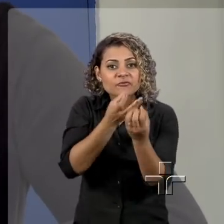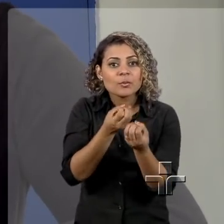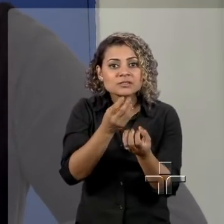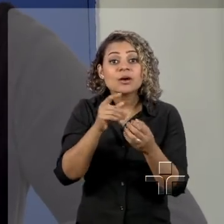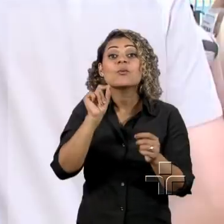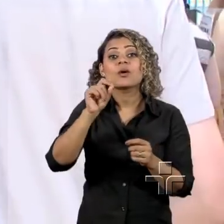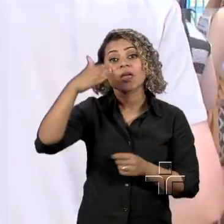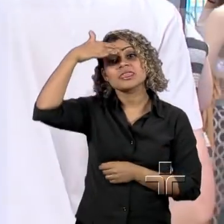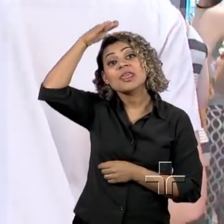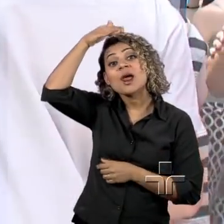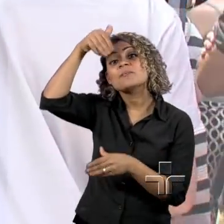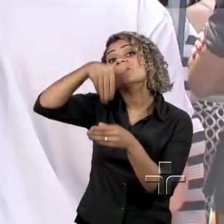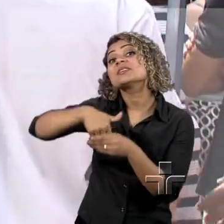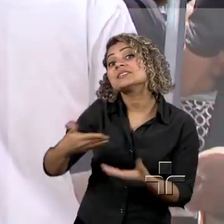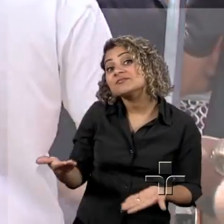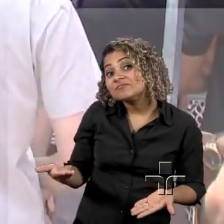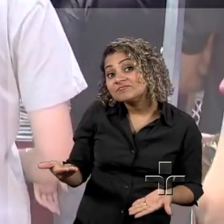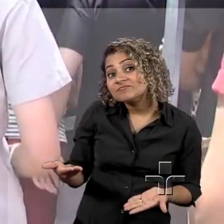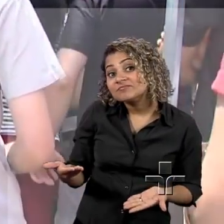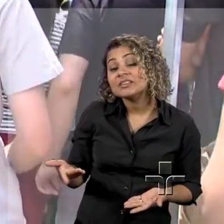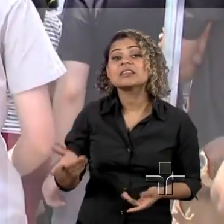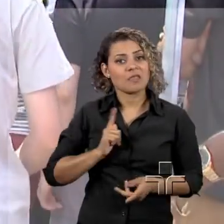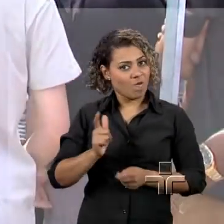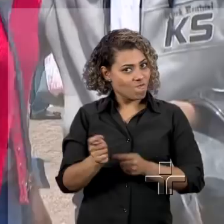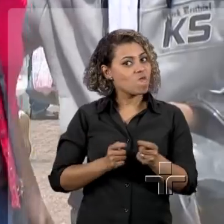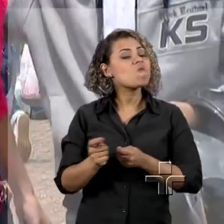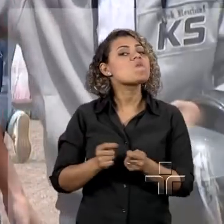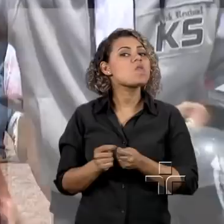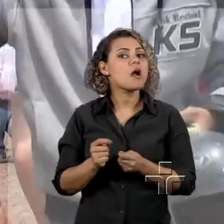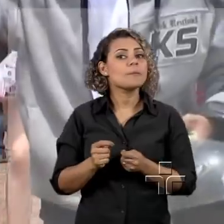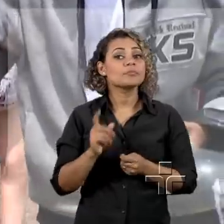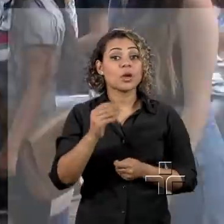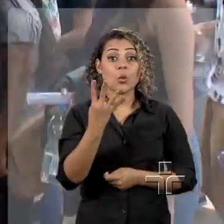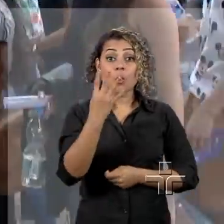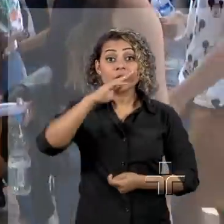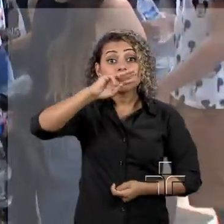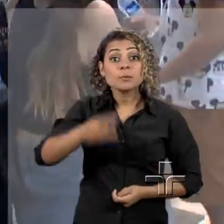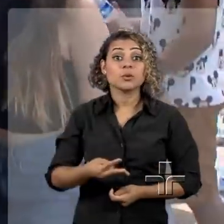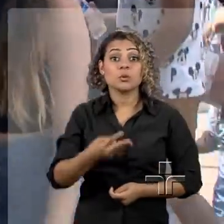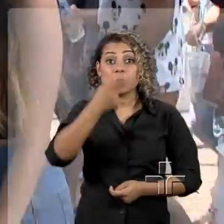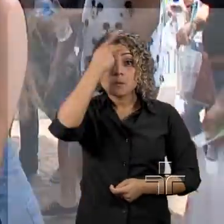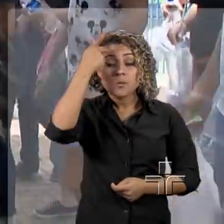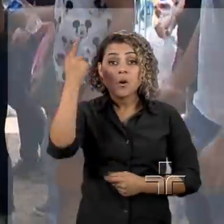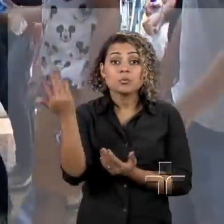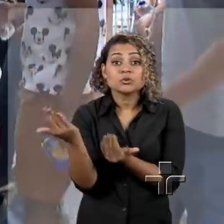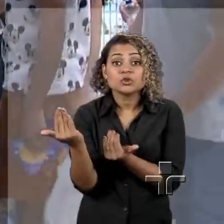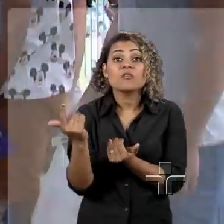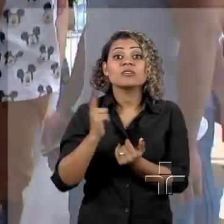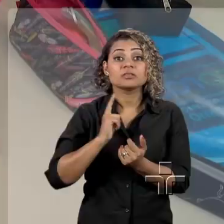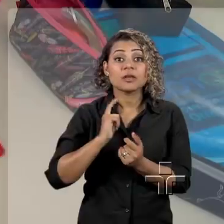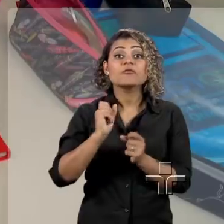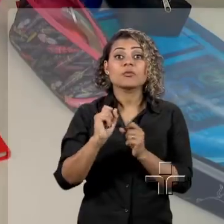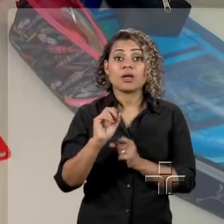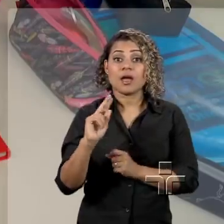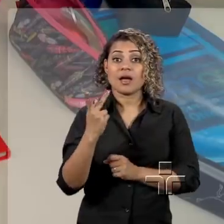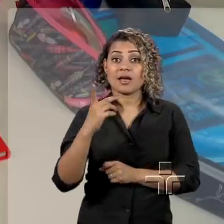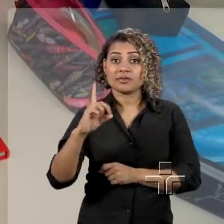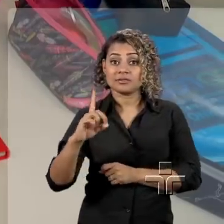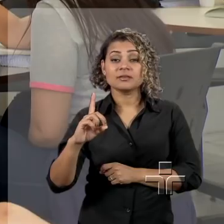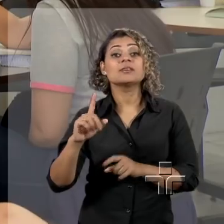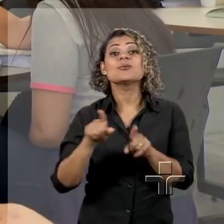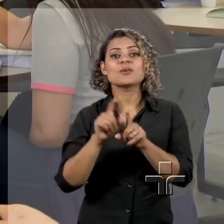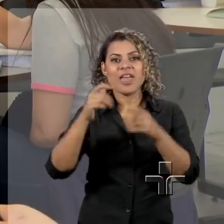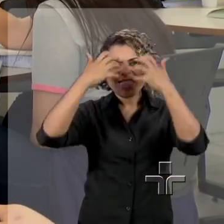na eleição do Trump. A redação exigiu que os 4 milhões de estudantes que fizeram o exame consultassem o próprio HD e suas